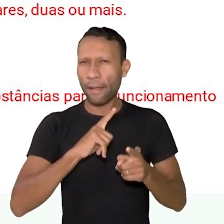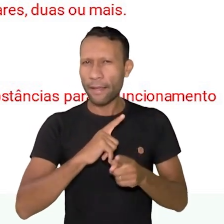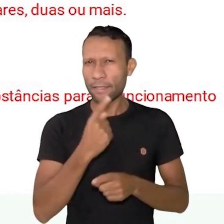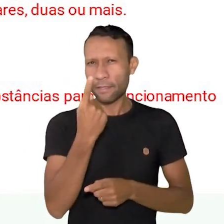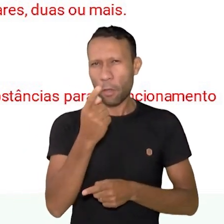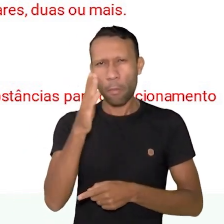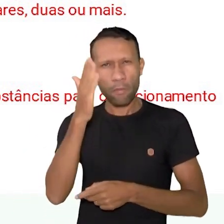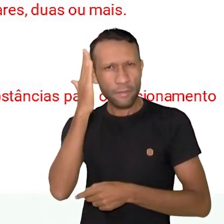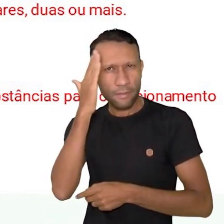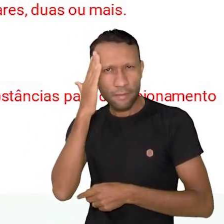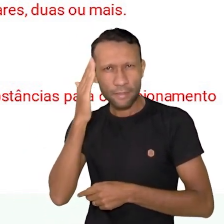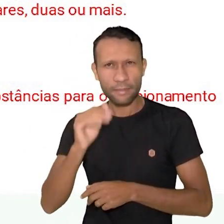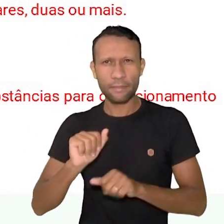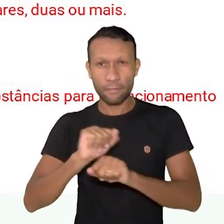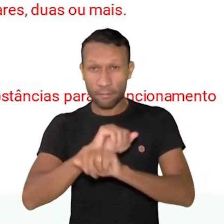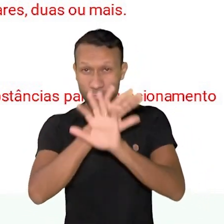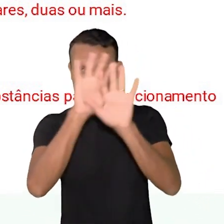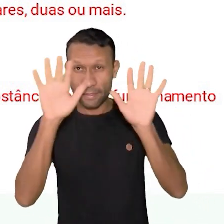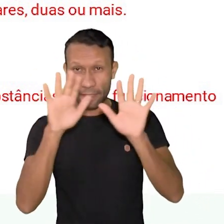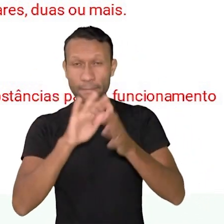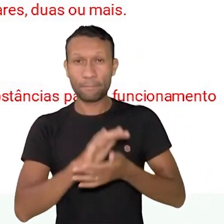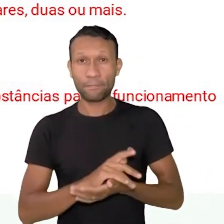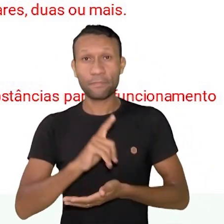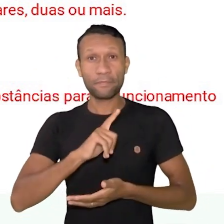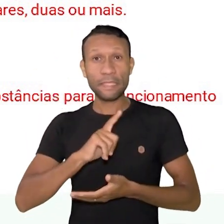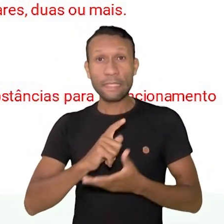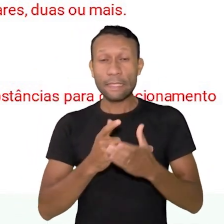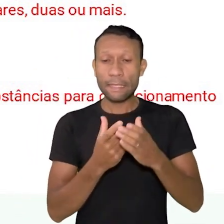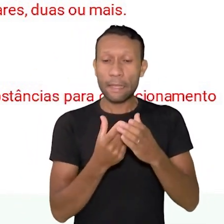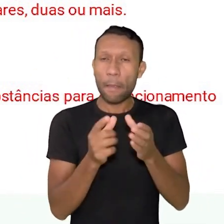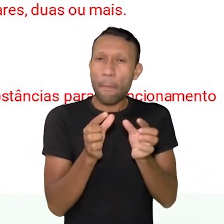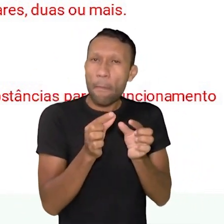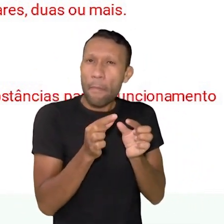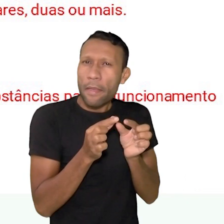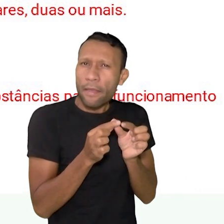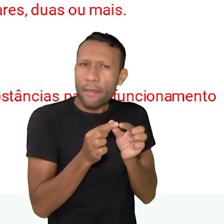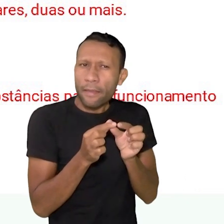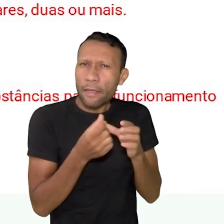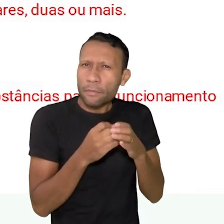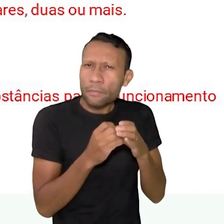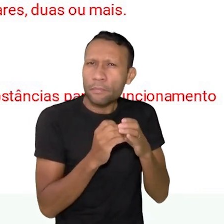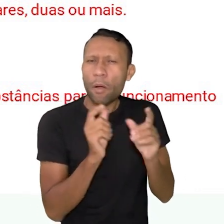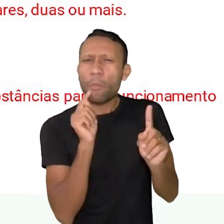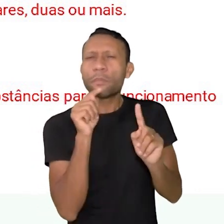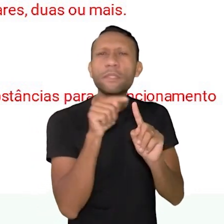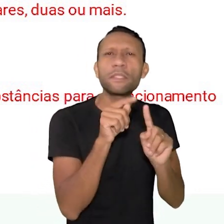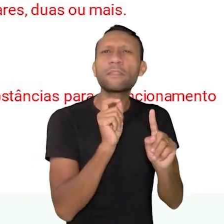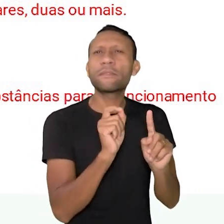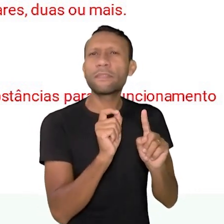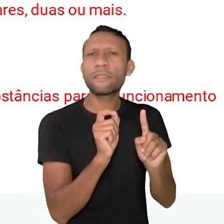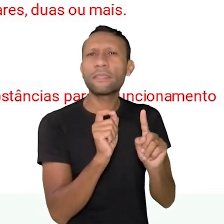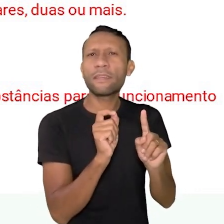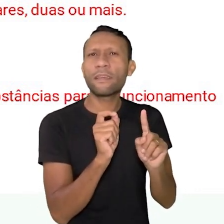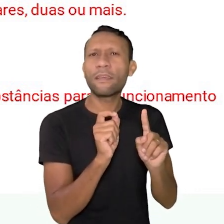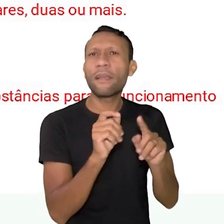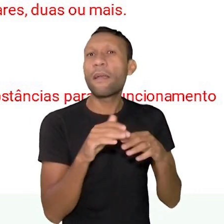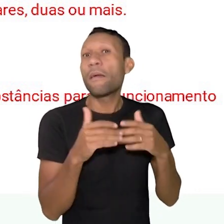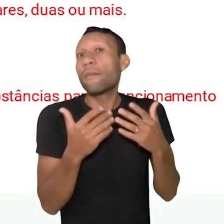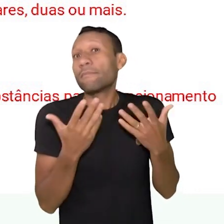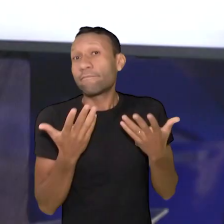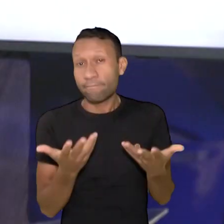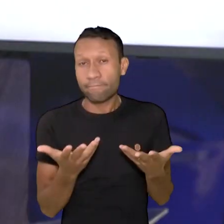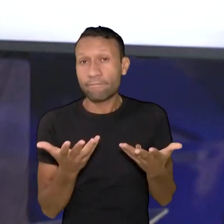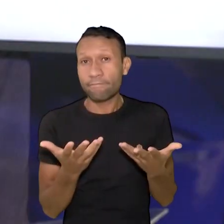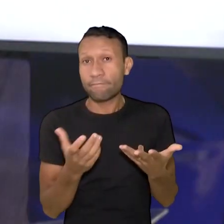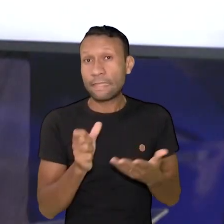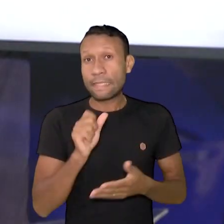vocês darem uma olhada, ó. Pequenas estruturas vivas que têm por função diferentes atividades, dependendo de qual se fala.